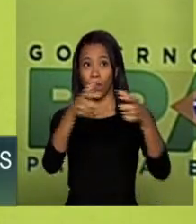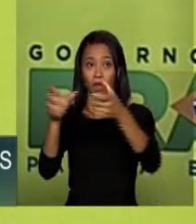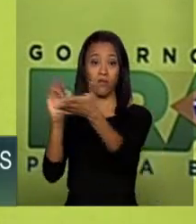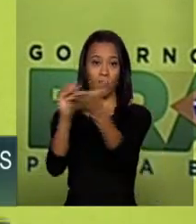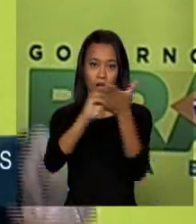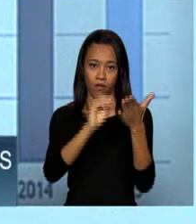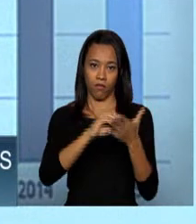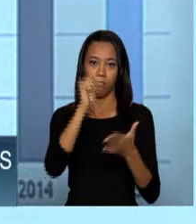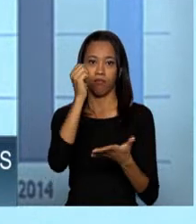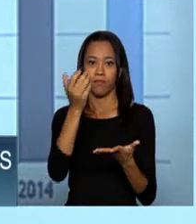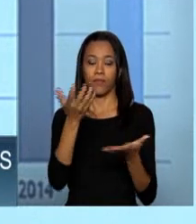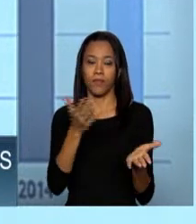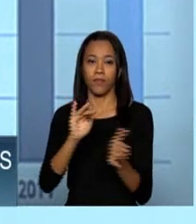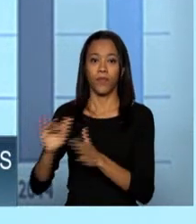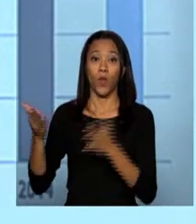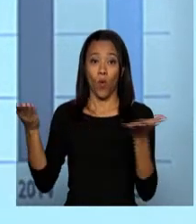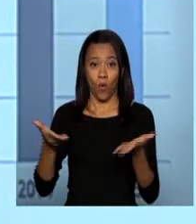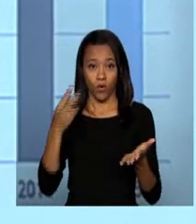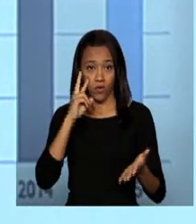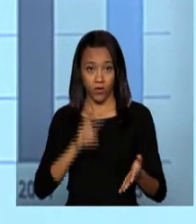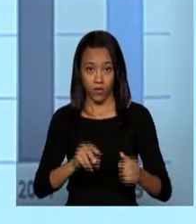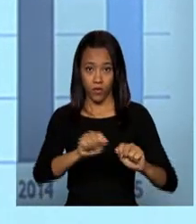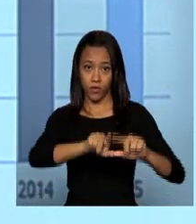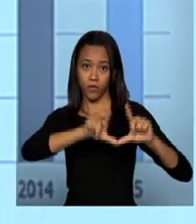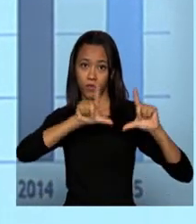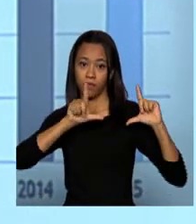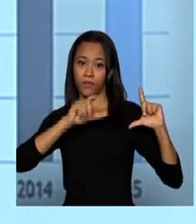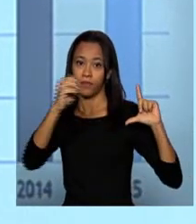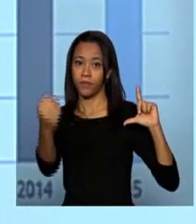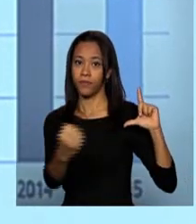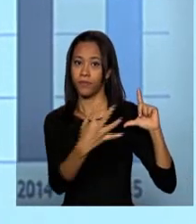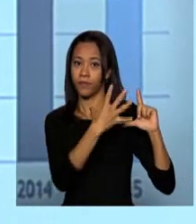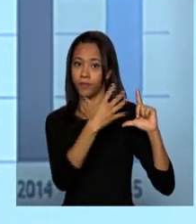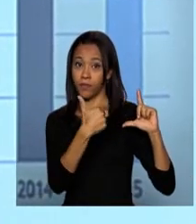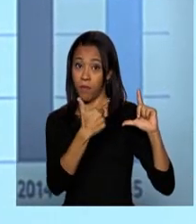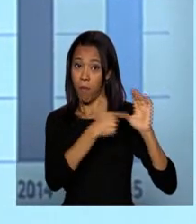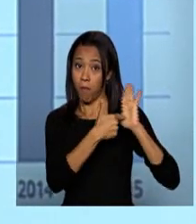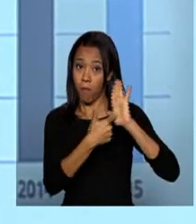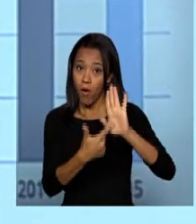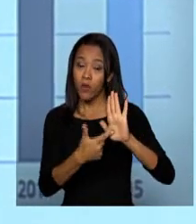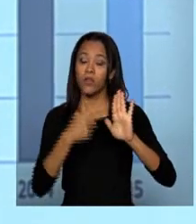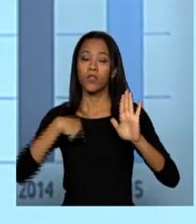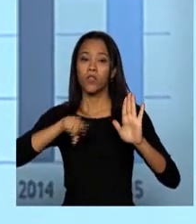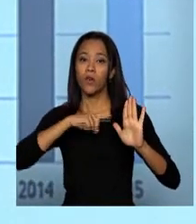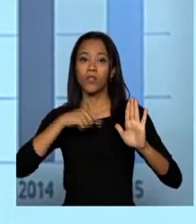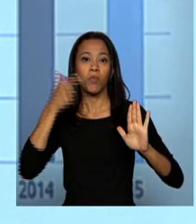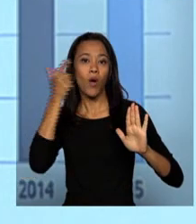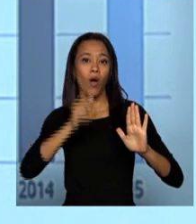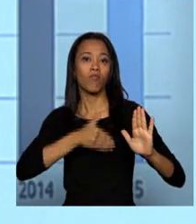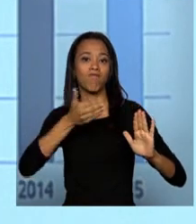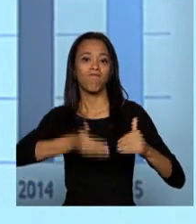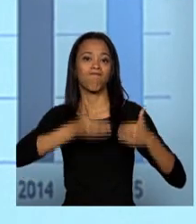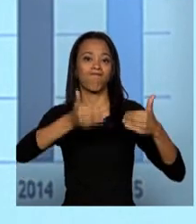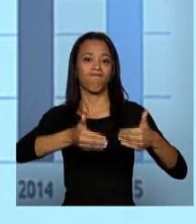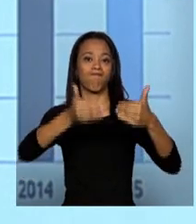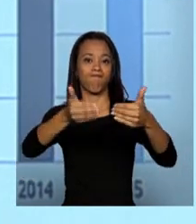Esse é o quadro que demonstra até hoje, né? Até como estamos avançando aí nas vagas totais